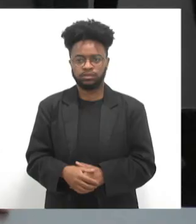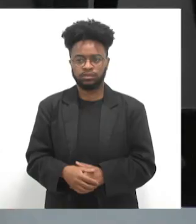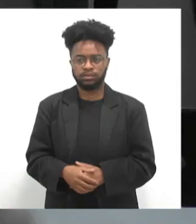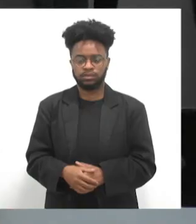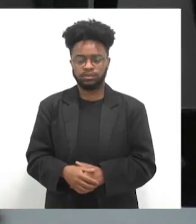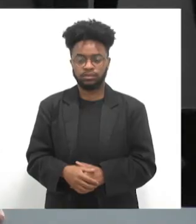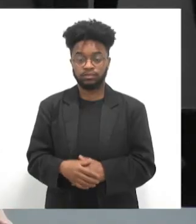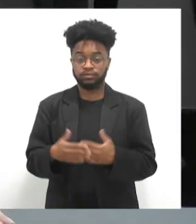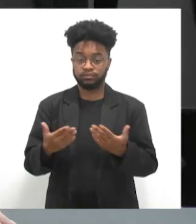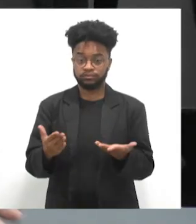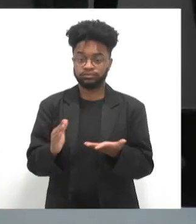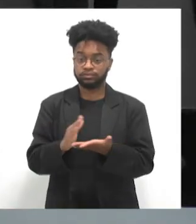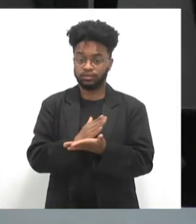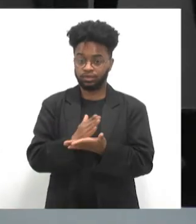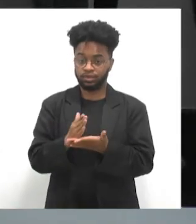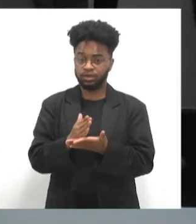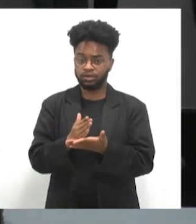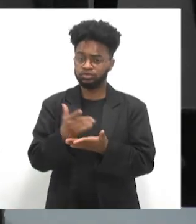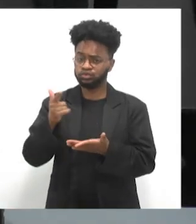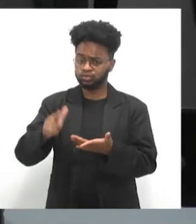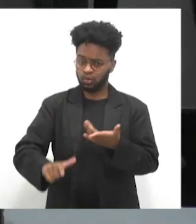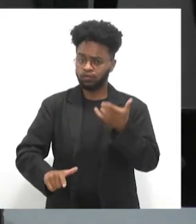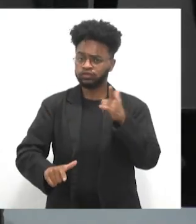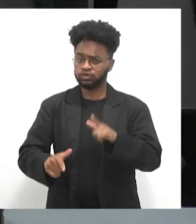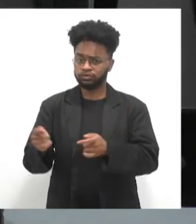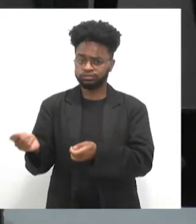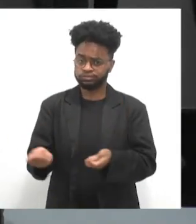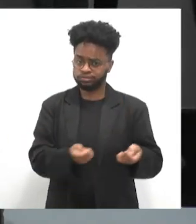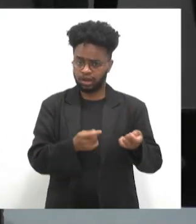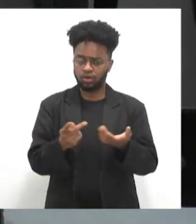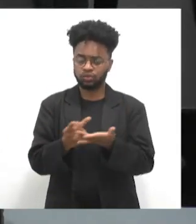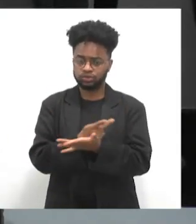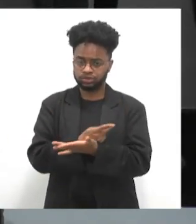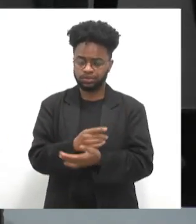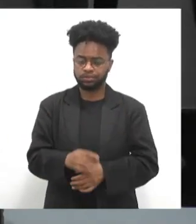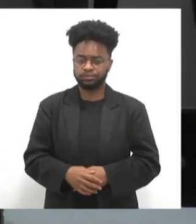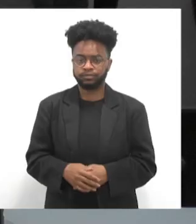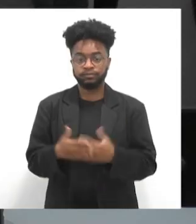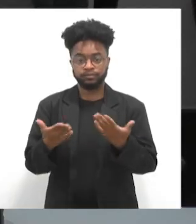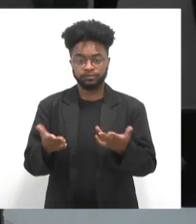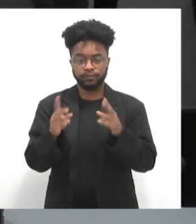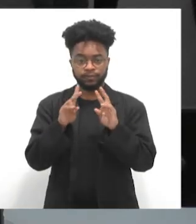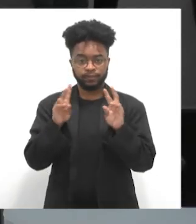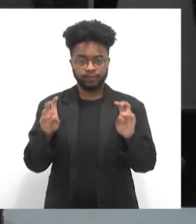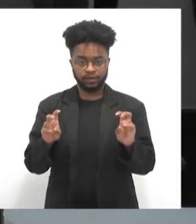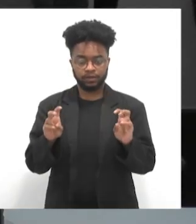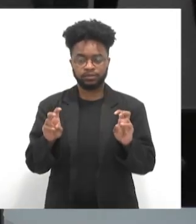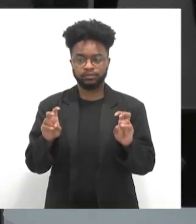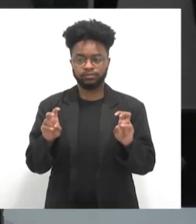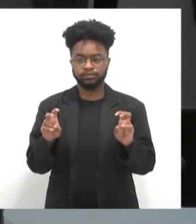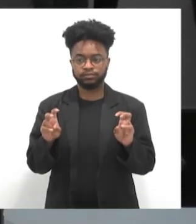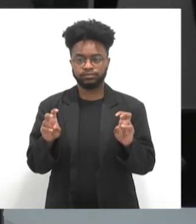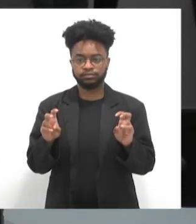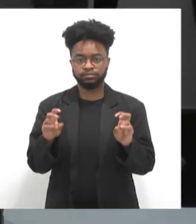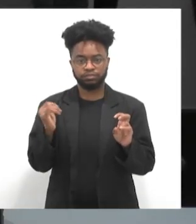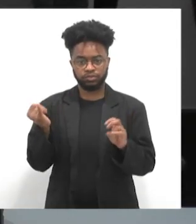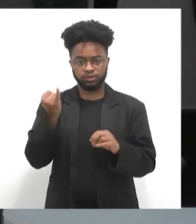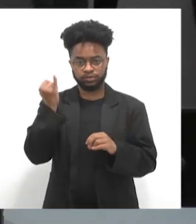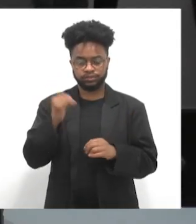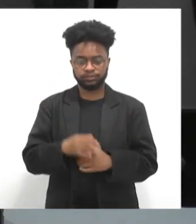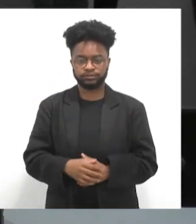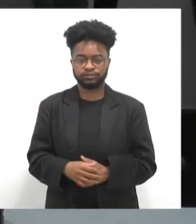E alguns deles mais de uma vez. Então, o tema é um tema